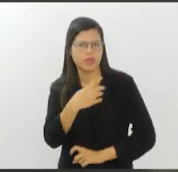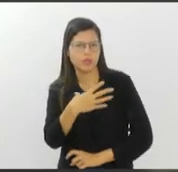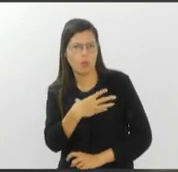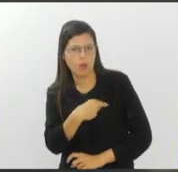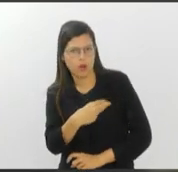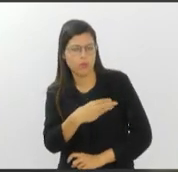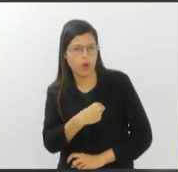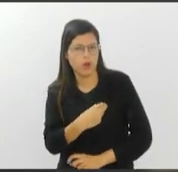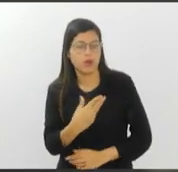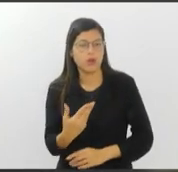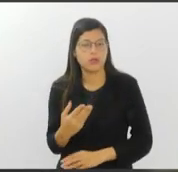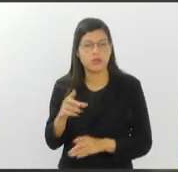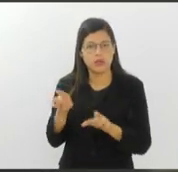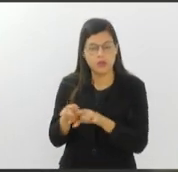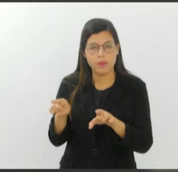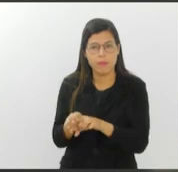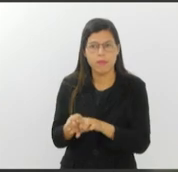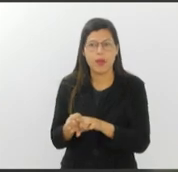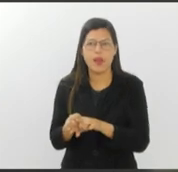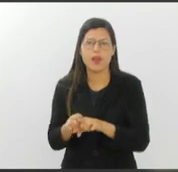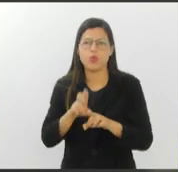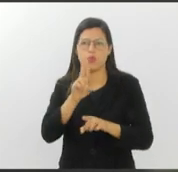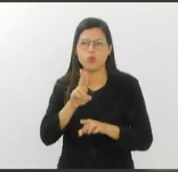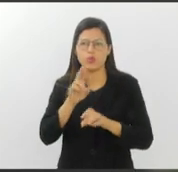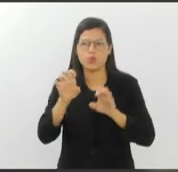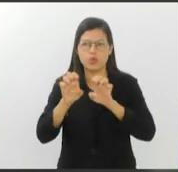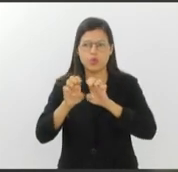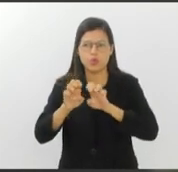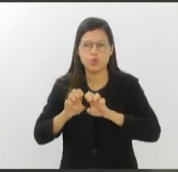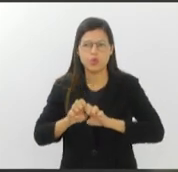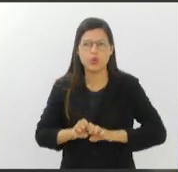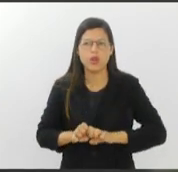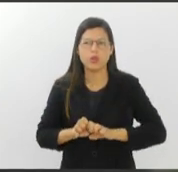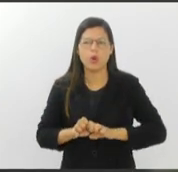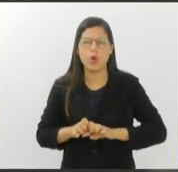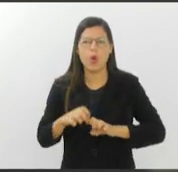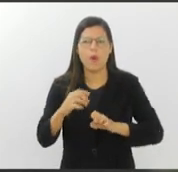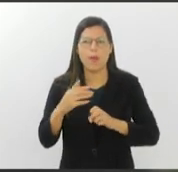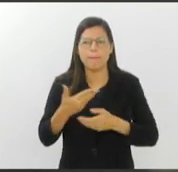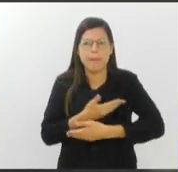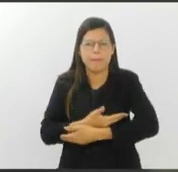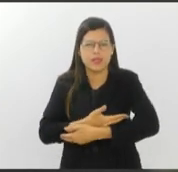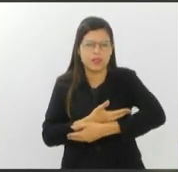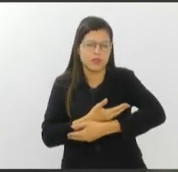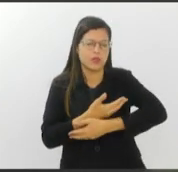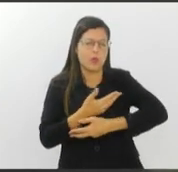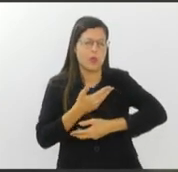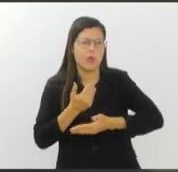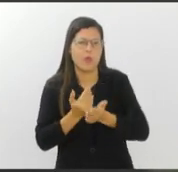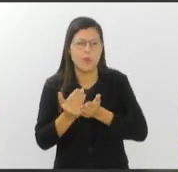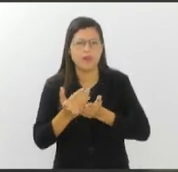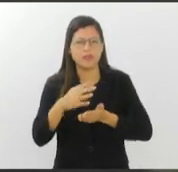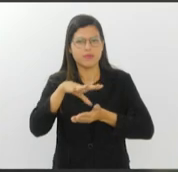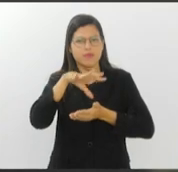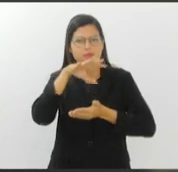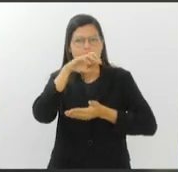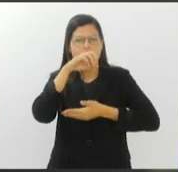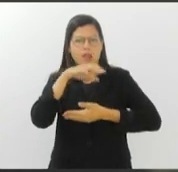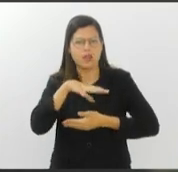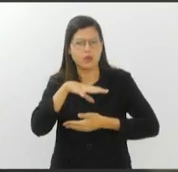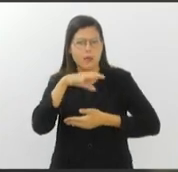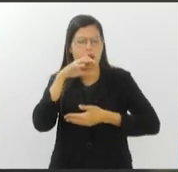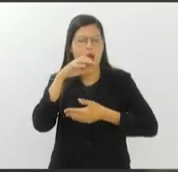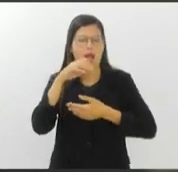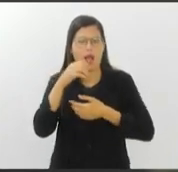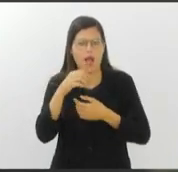de musculatura acessória, que a gente fala que é quando o bebezinho começa a respirar com a barriga ou abrir o narizinho para